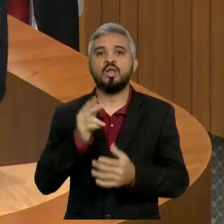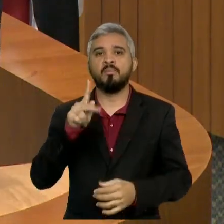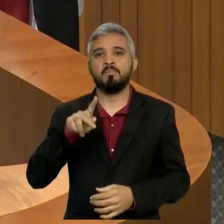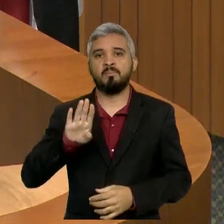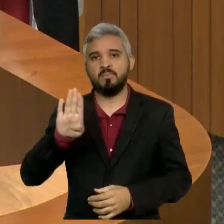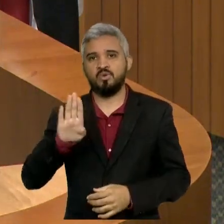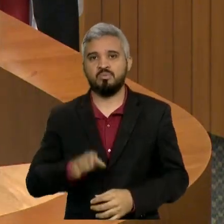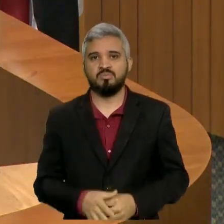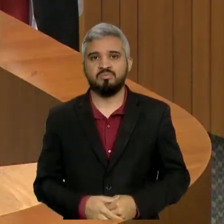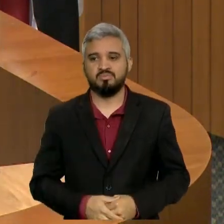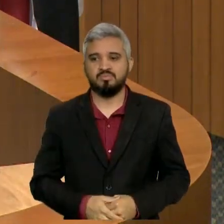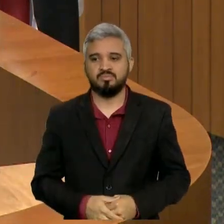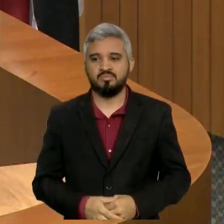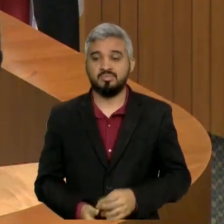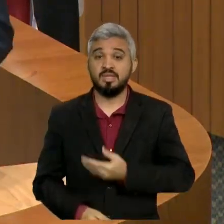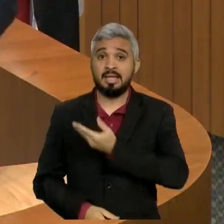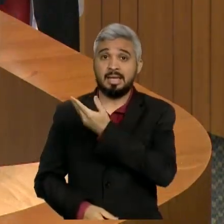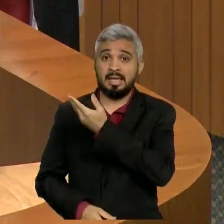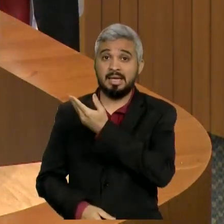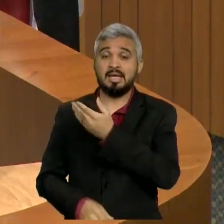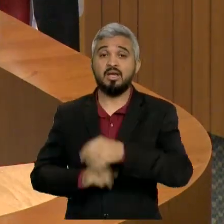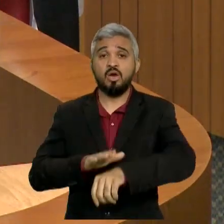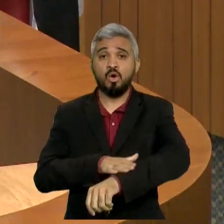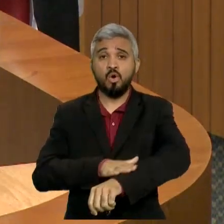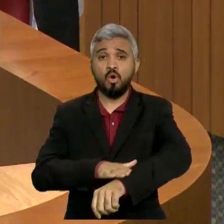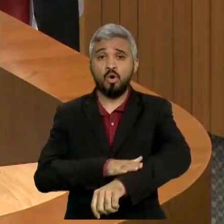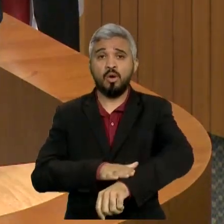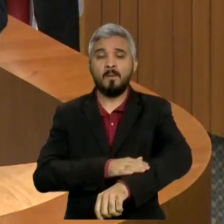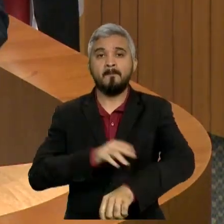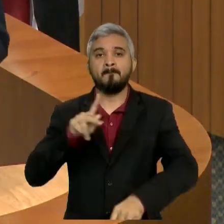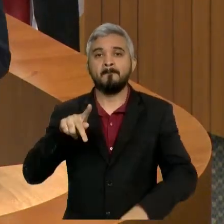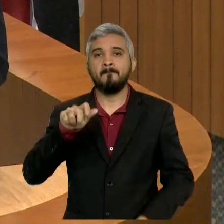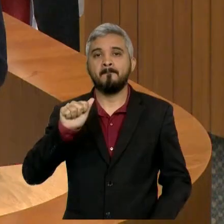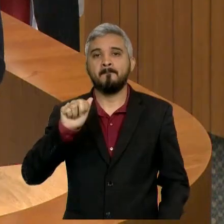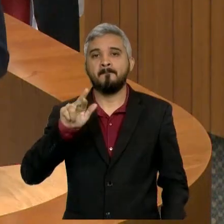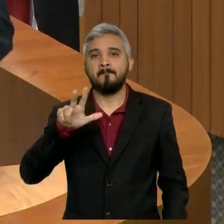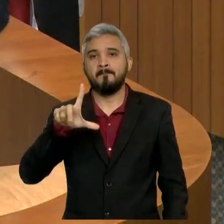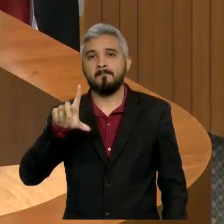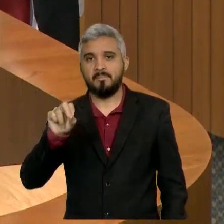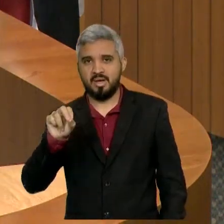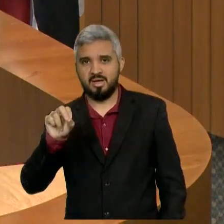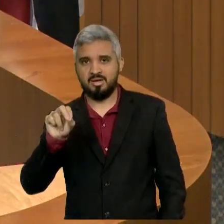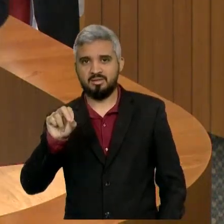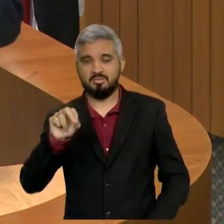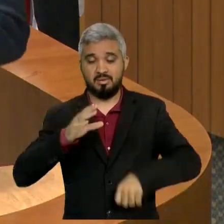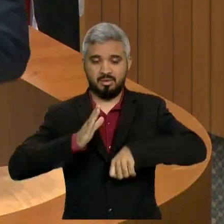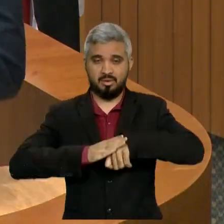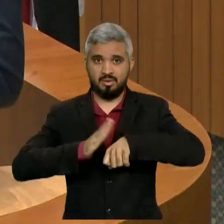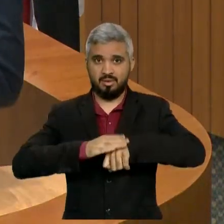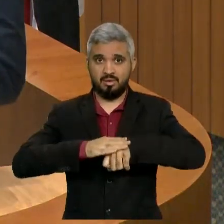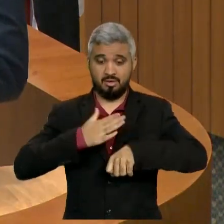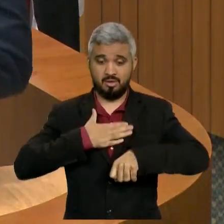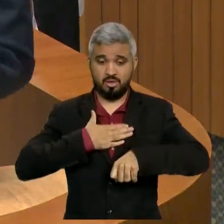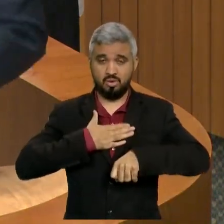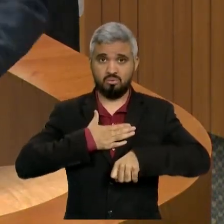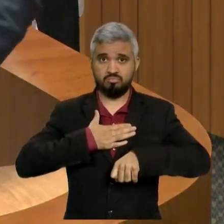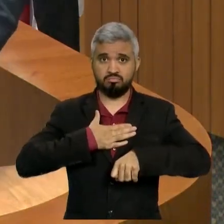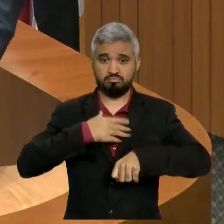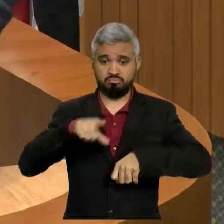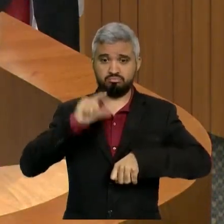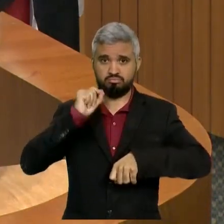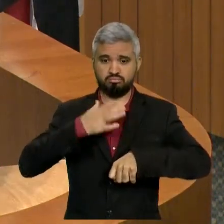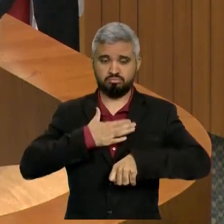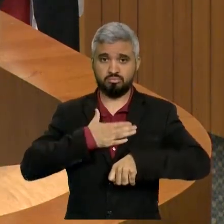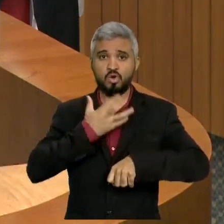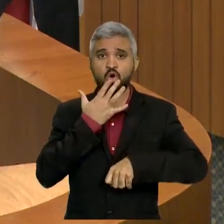que é pardo, autodeclarado. O critério nacional é autodeclarativo ainda. Ele